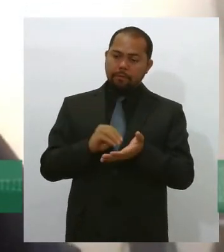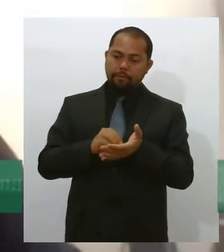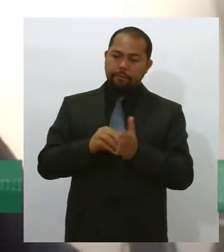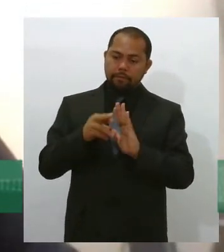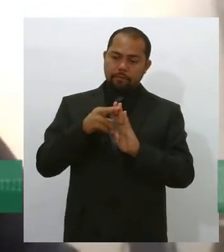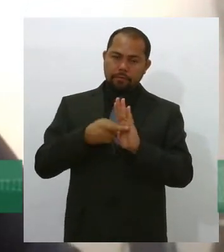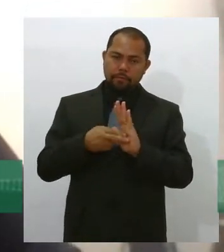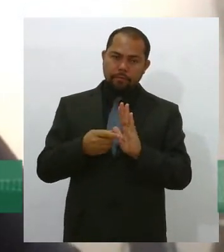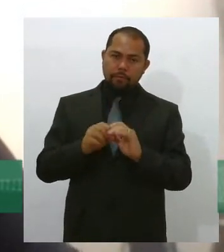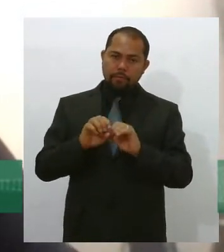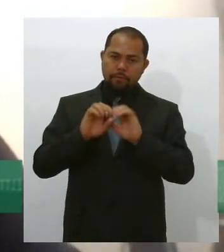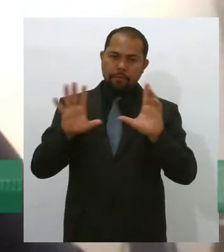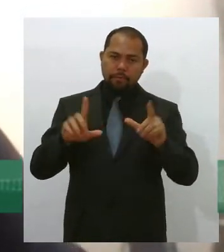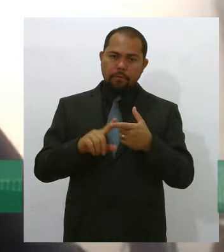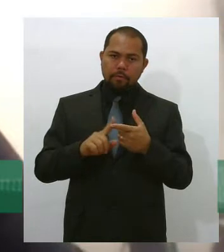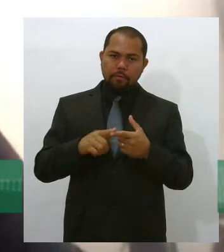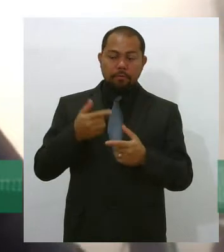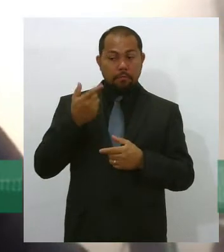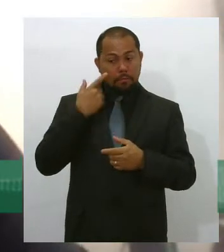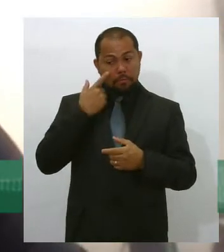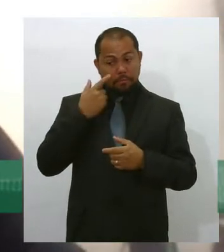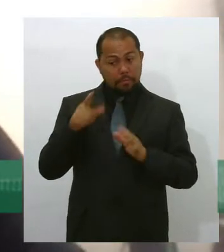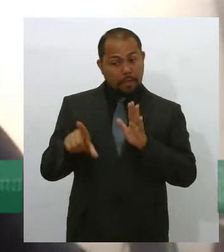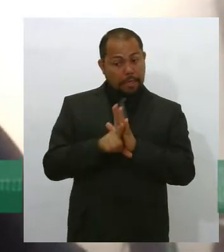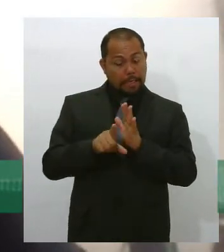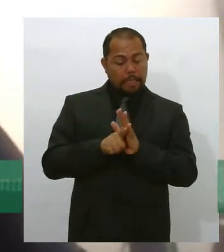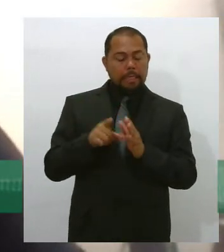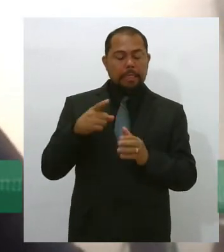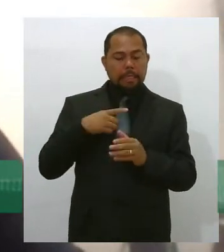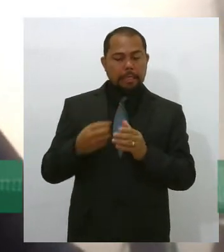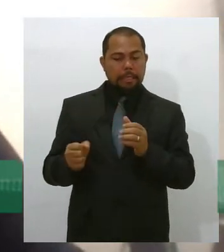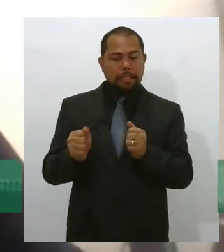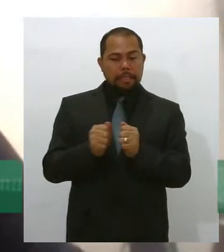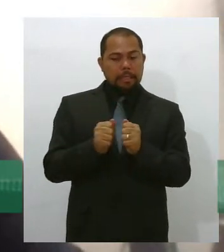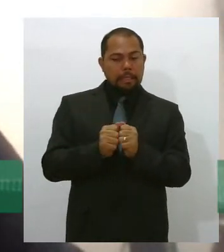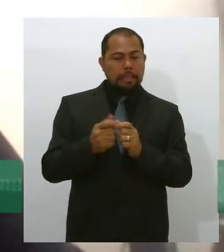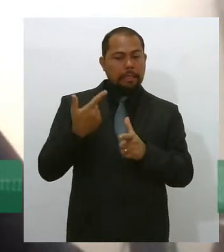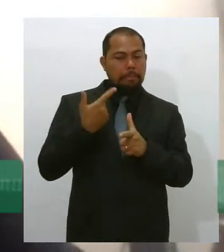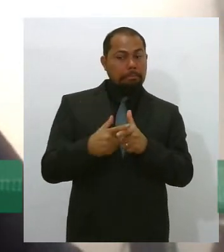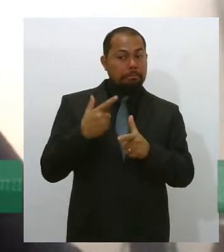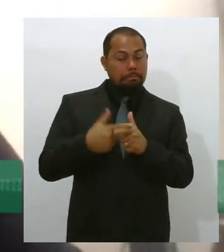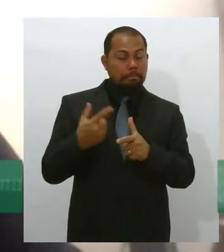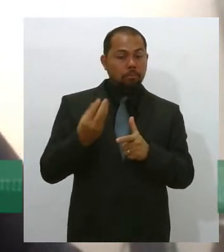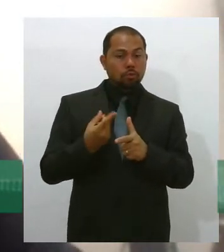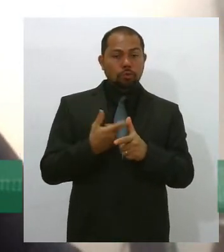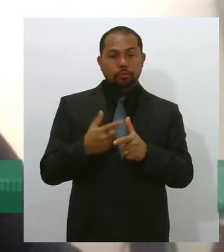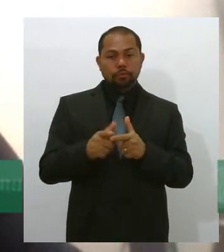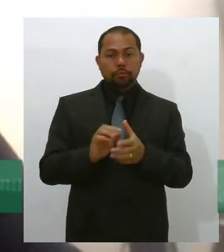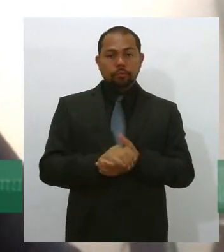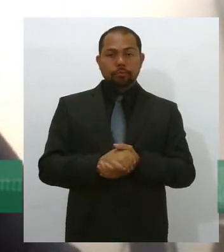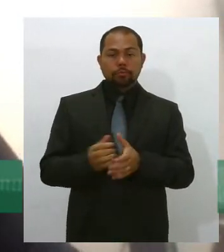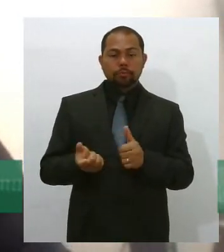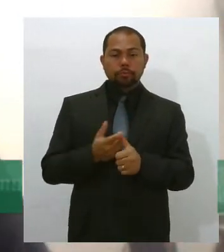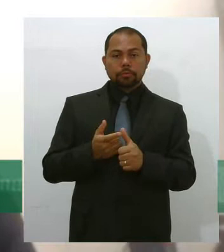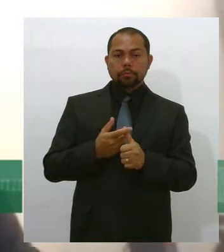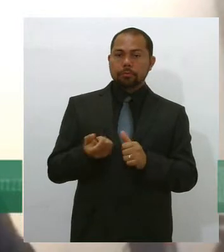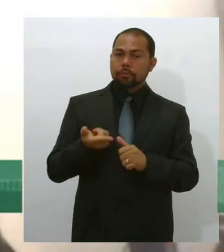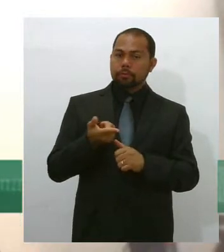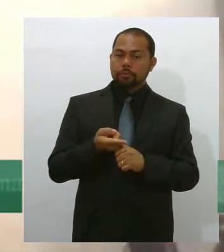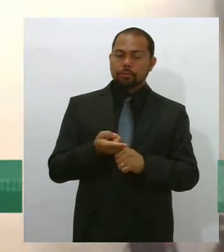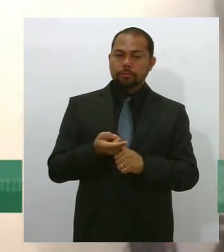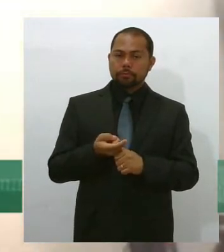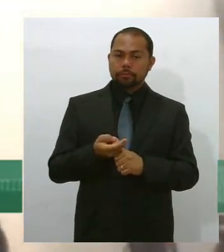Ela traz muitos problemas é o dinheiro que ela